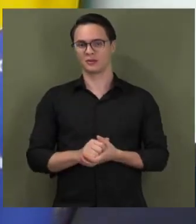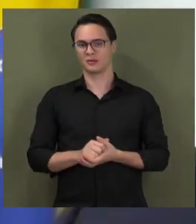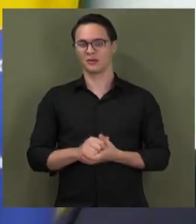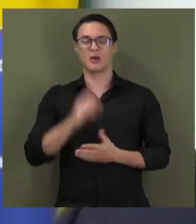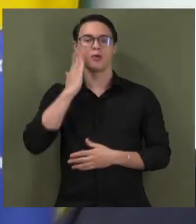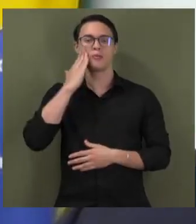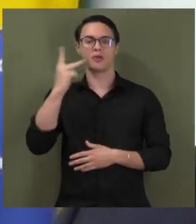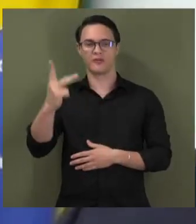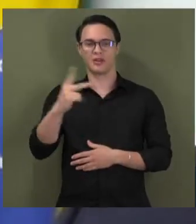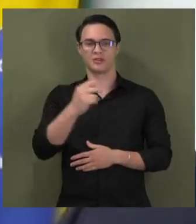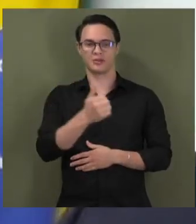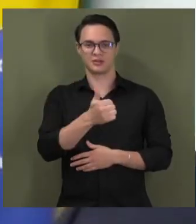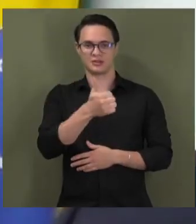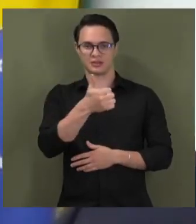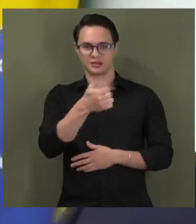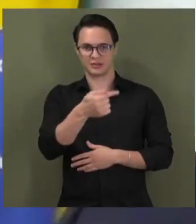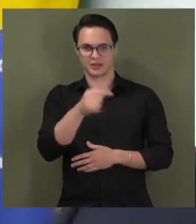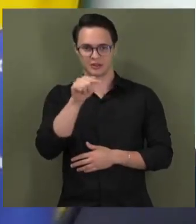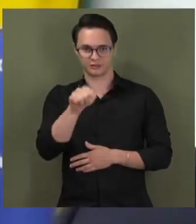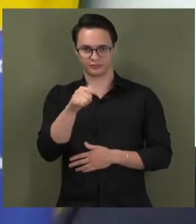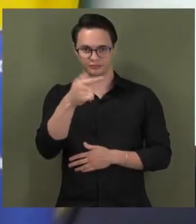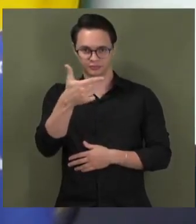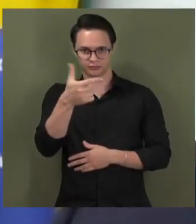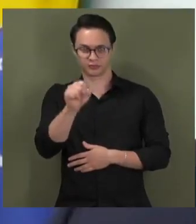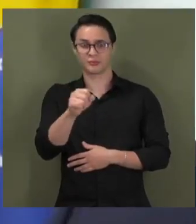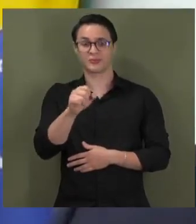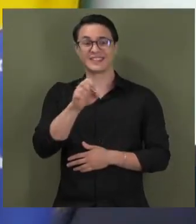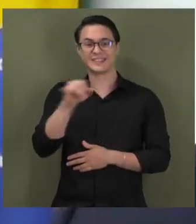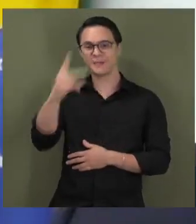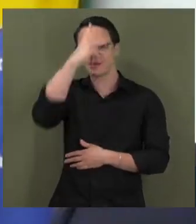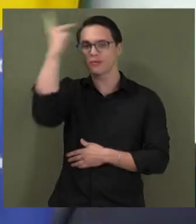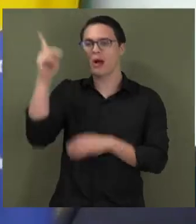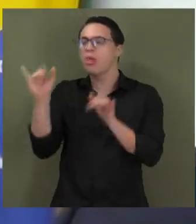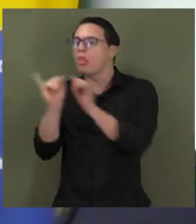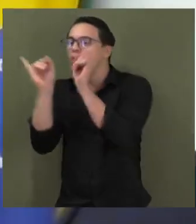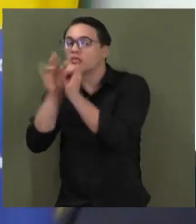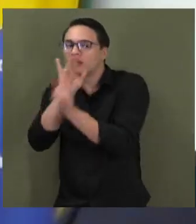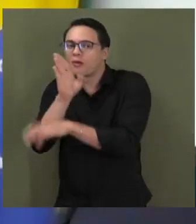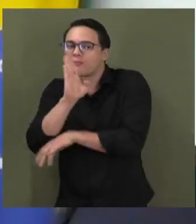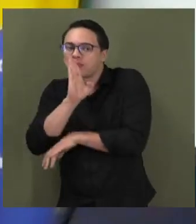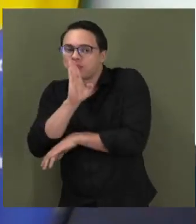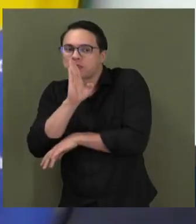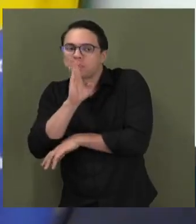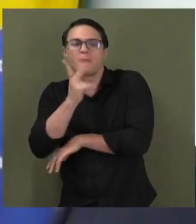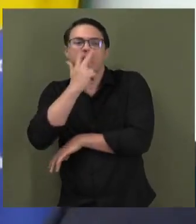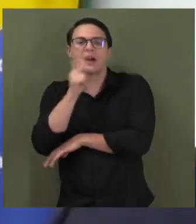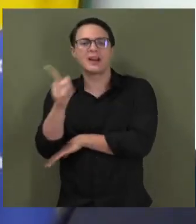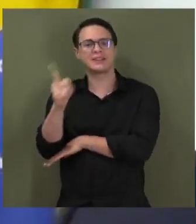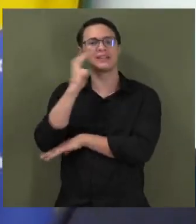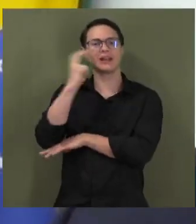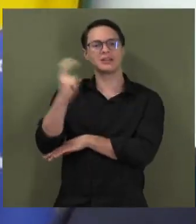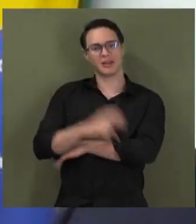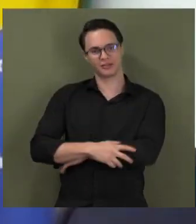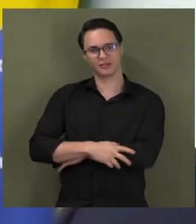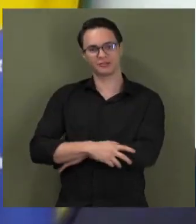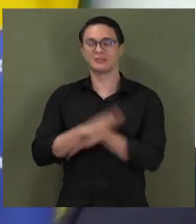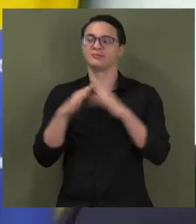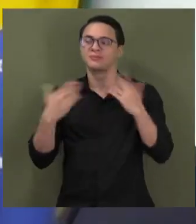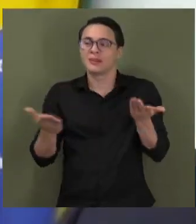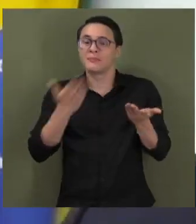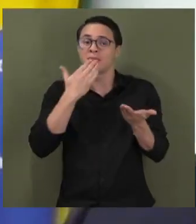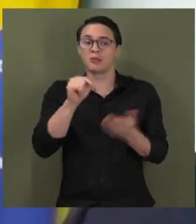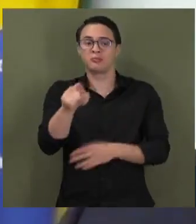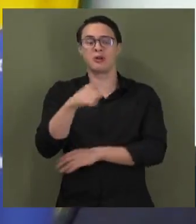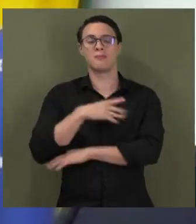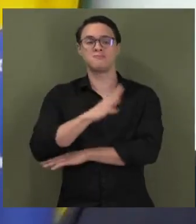o tolo, estando calado, é tido por sábio. Ou seja, seria preferível o